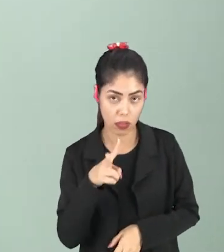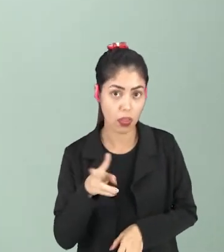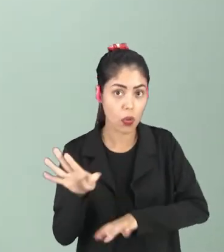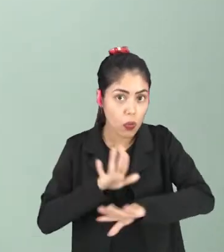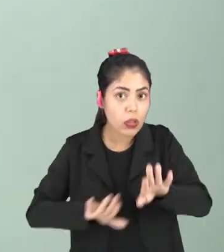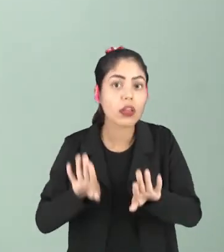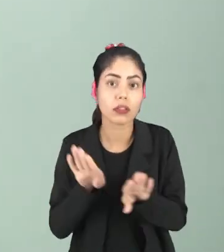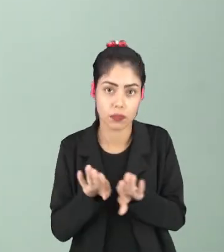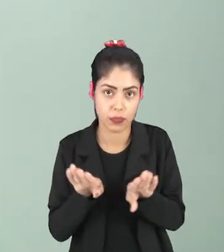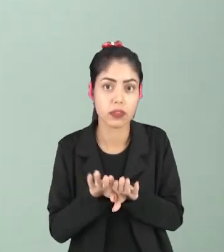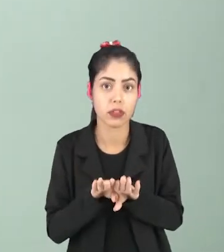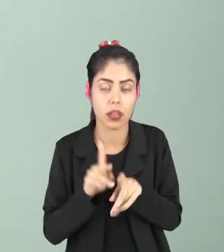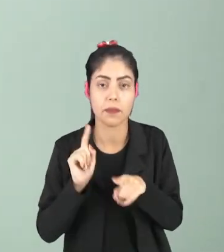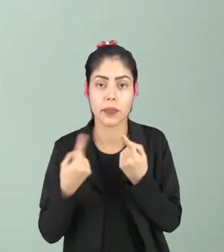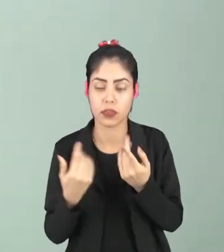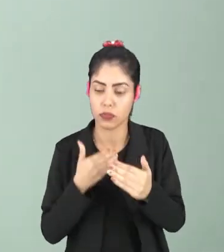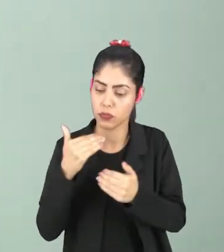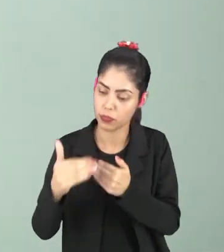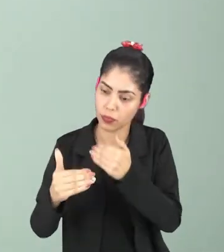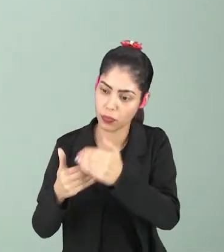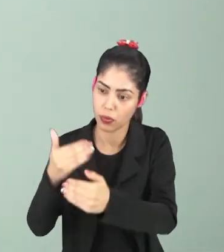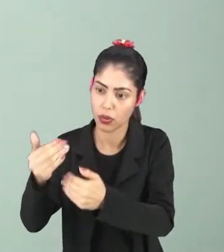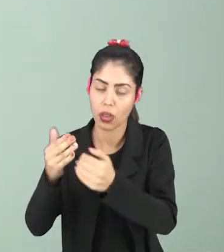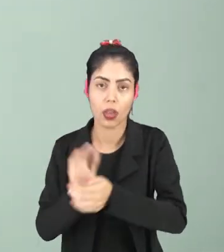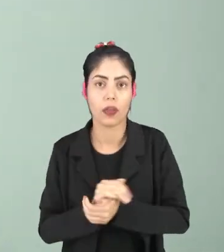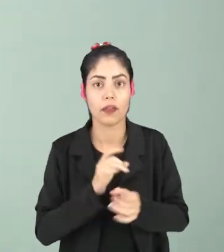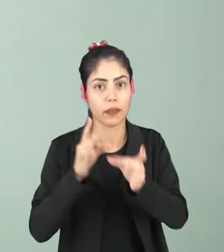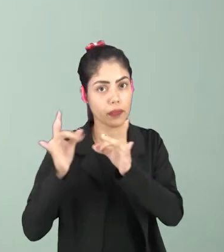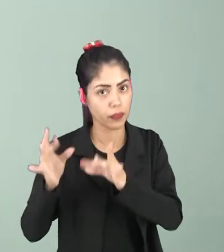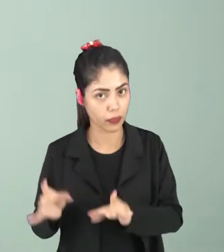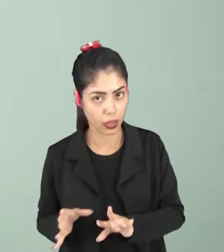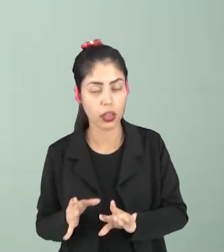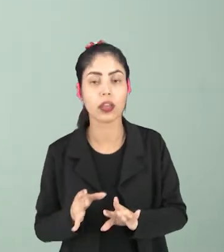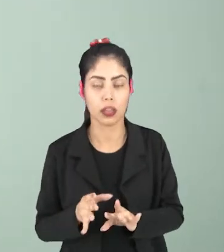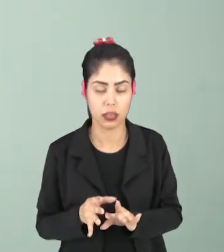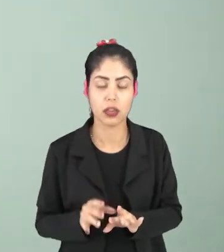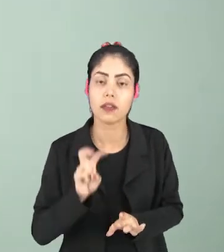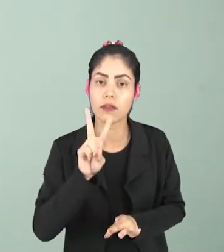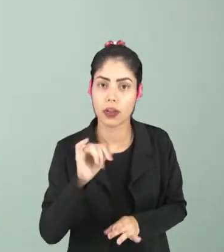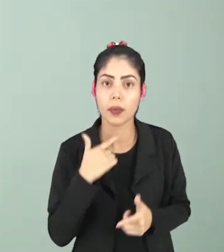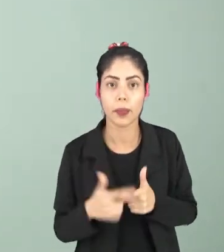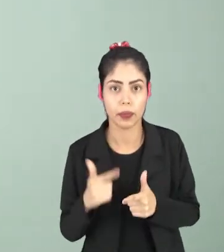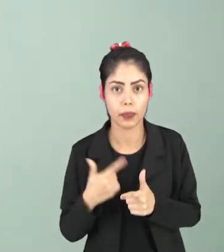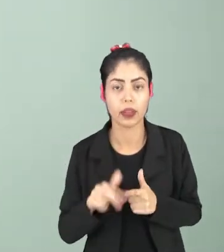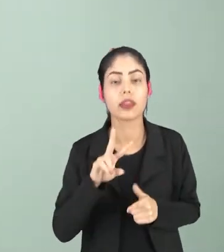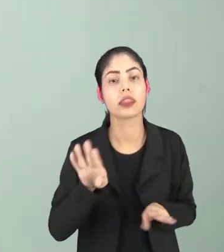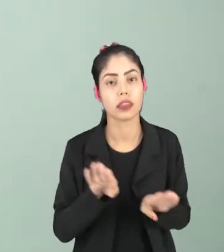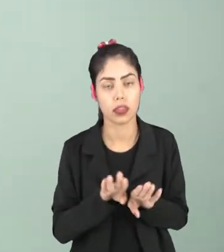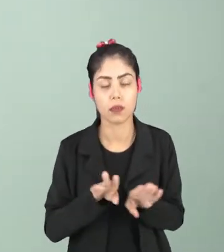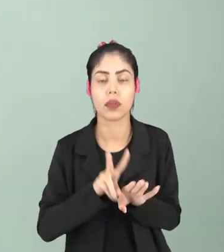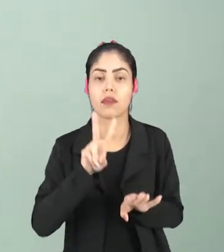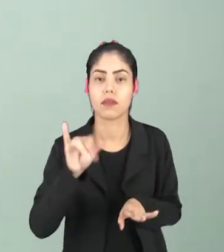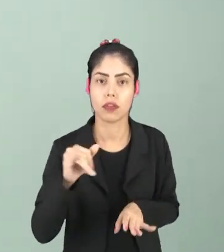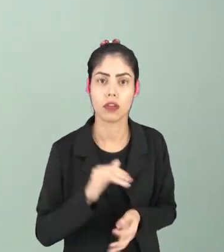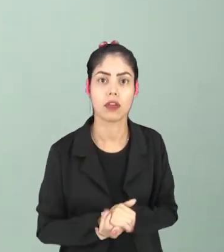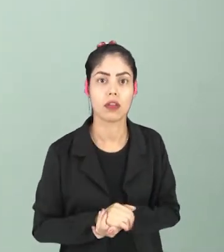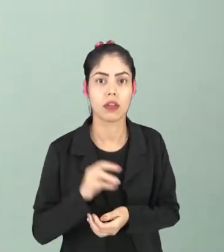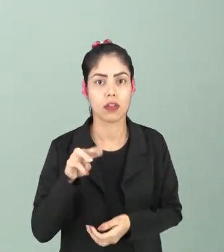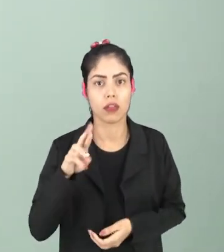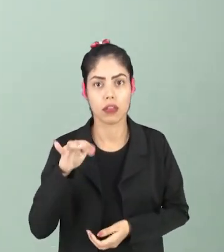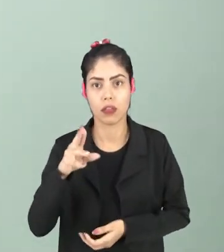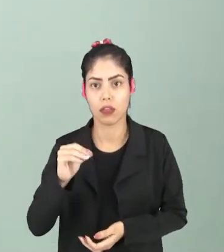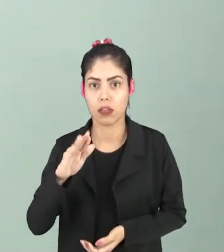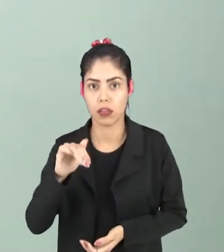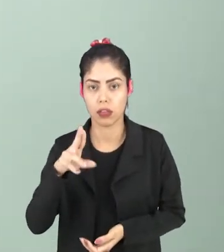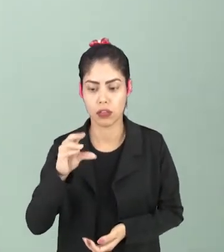bem os alimentos, né? Se durante o transporte ou a comercialização a sua embalagem for danificada, ele também vai ser consumido por micro-organismos,